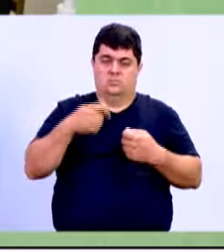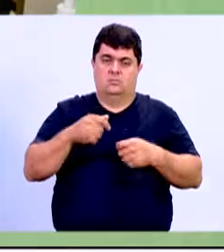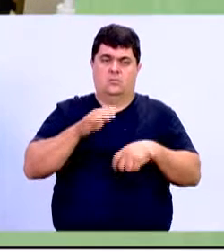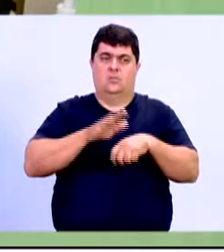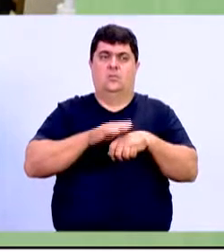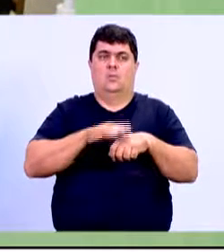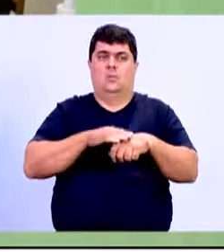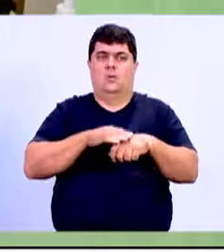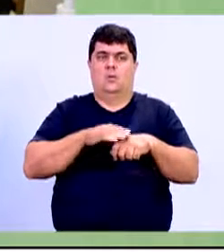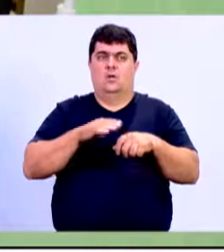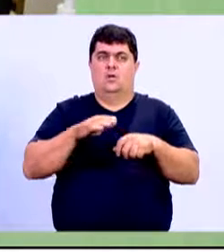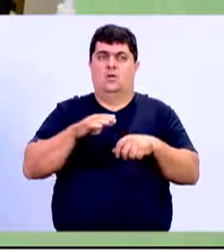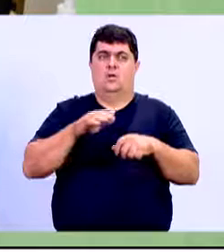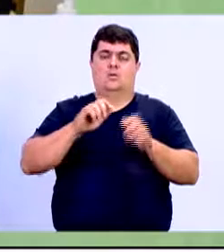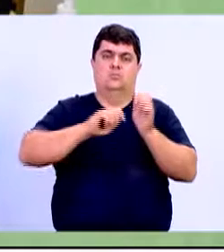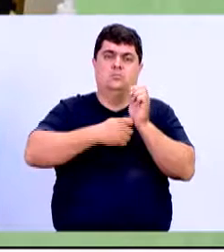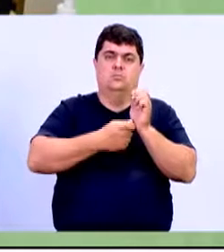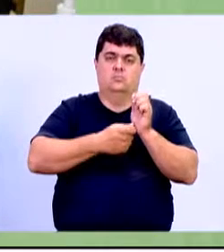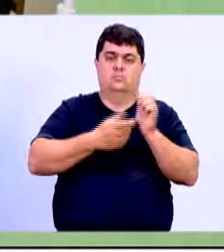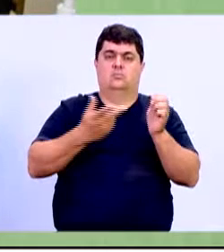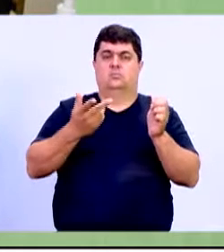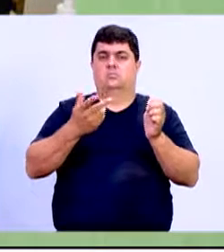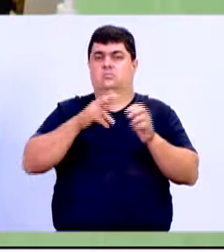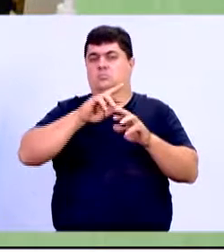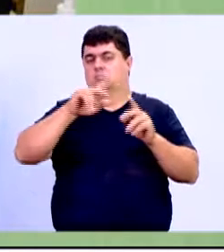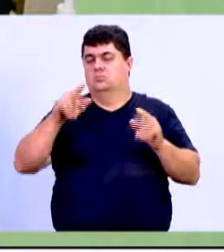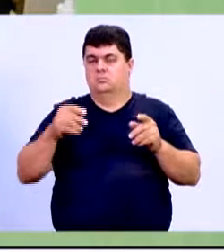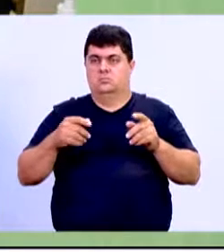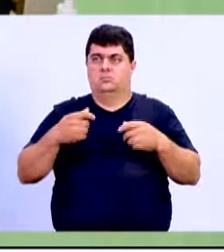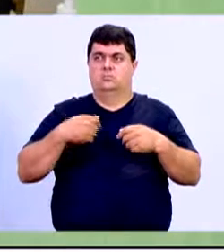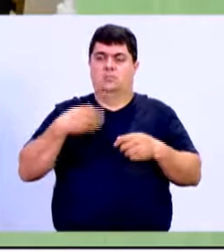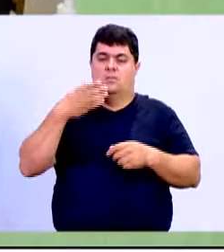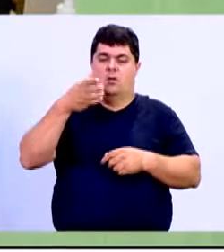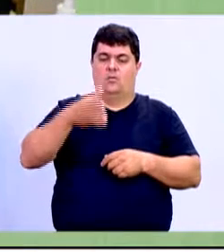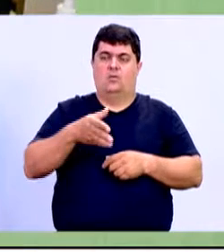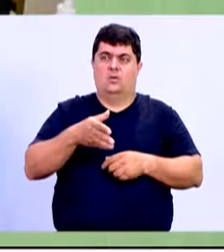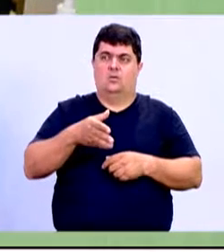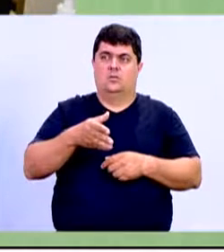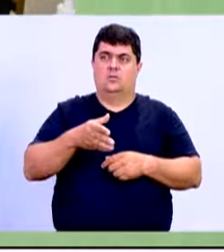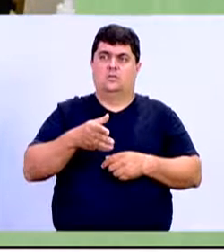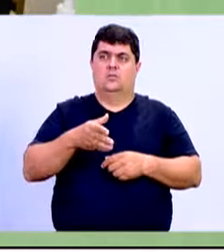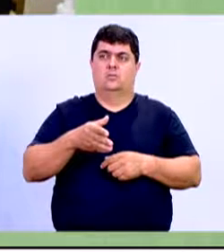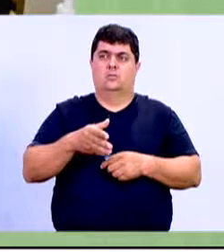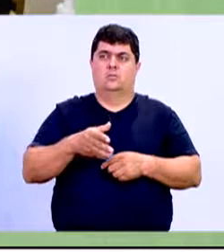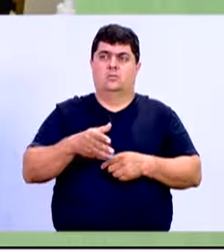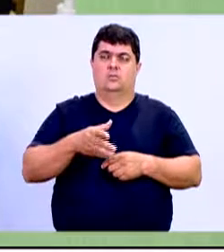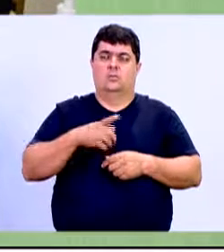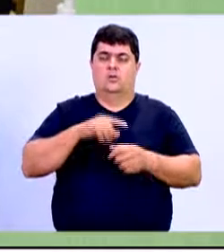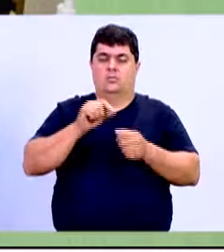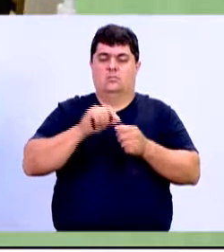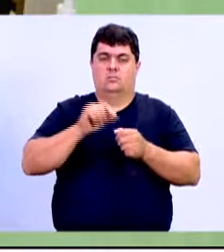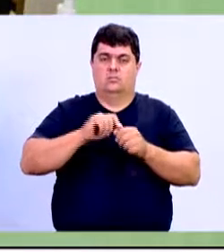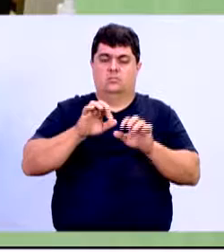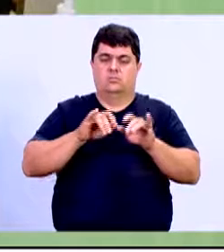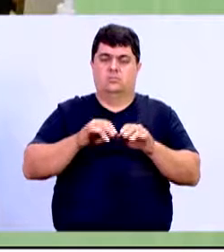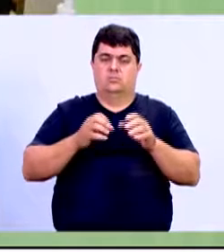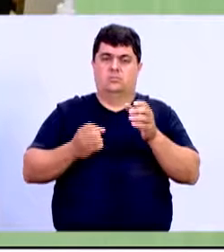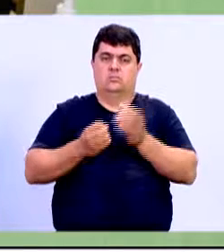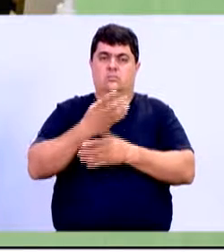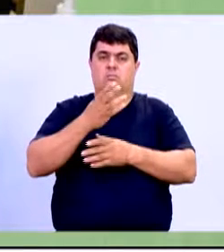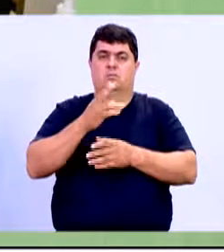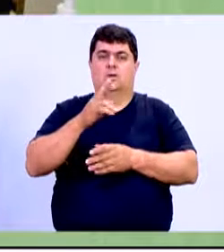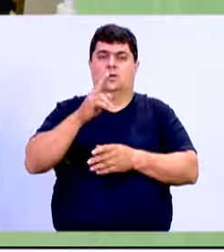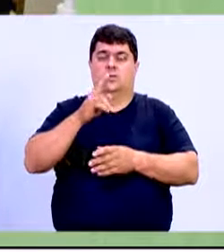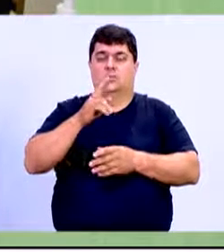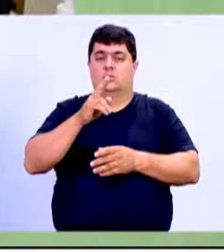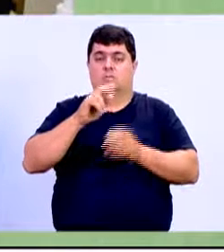uma senha, quando ele é nomeado no tribunal, ele vem até aqui, e aí aqui é feita a criação do